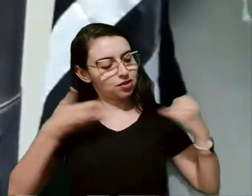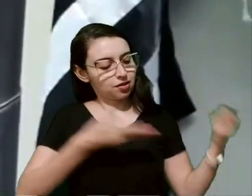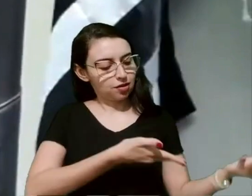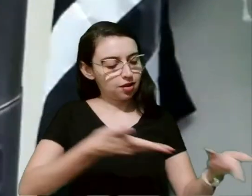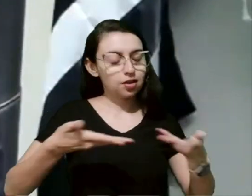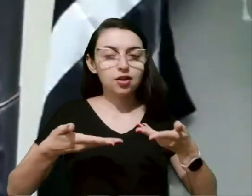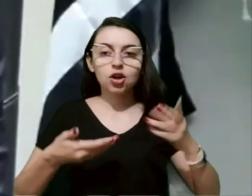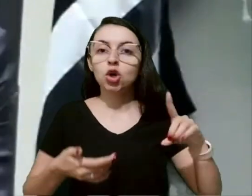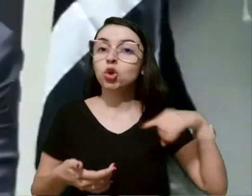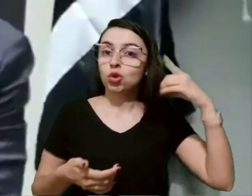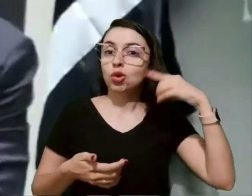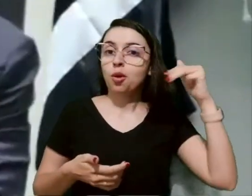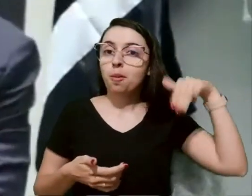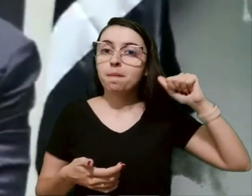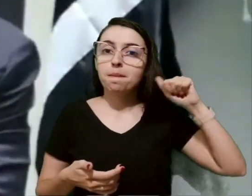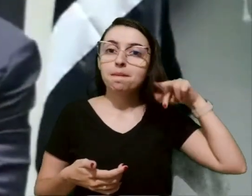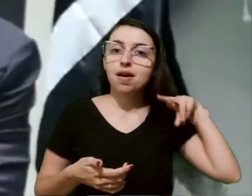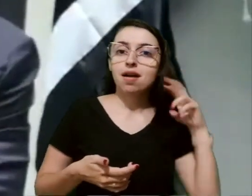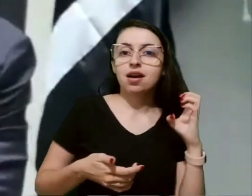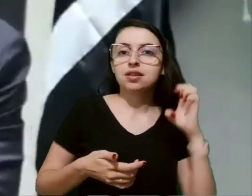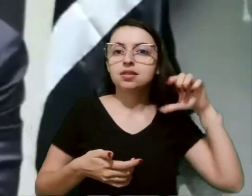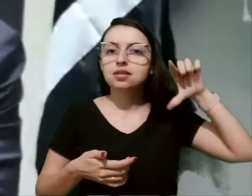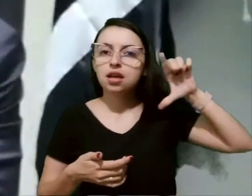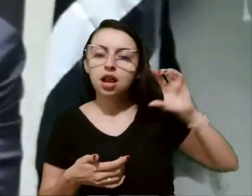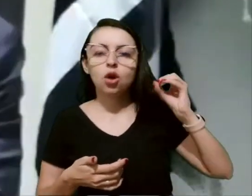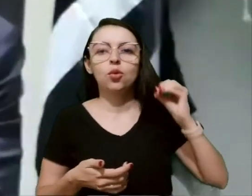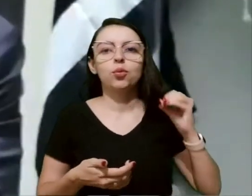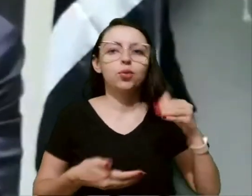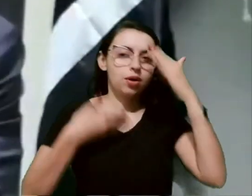Marcelo Guerra, obrigado pela presença e todos os demais.